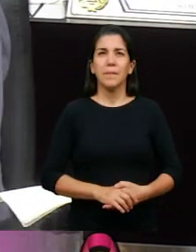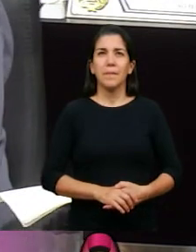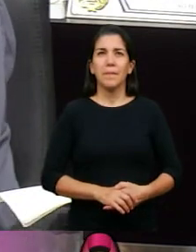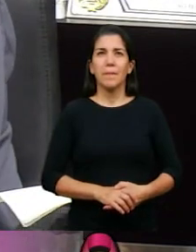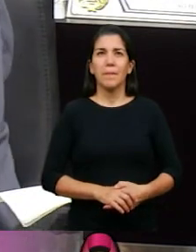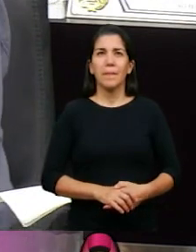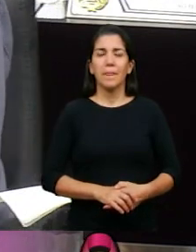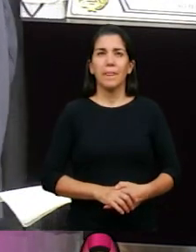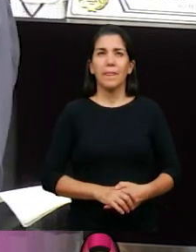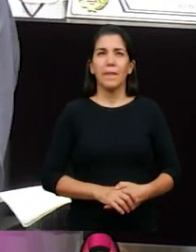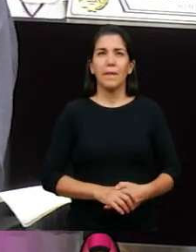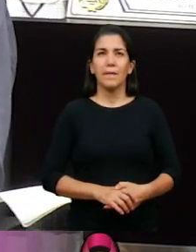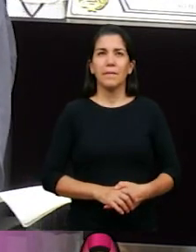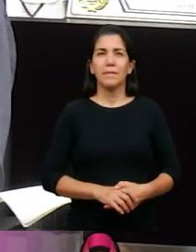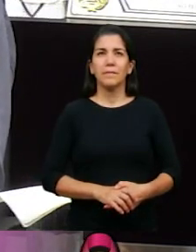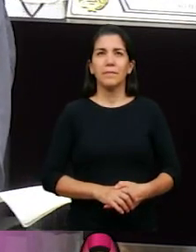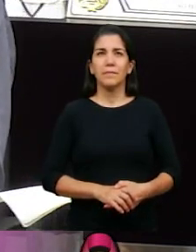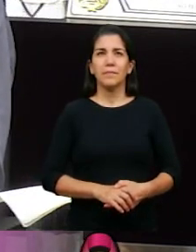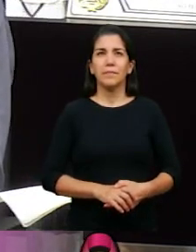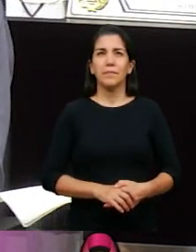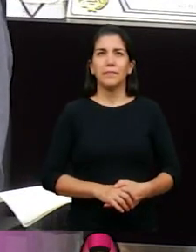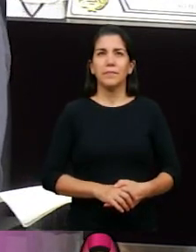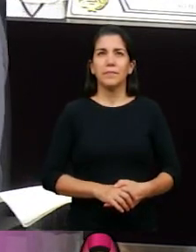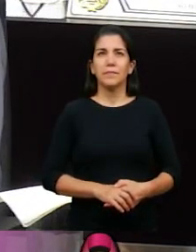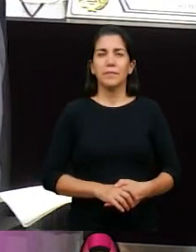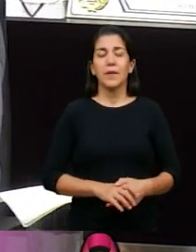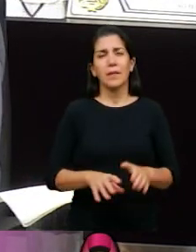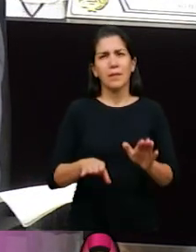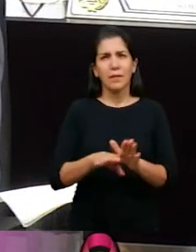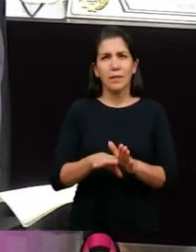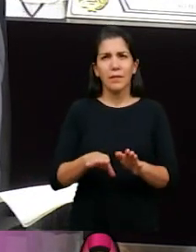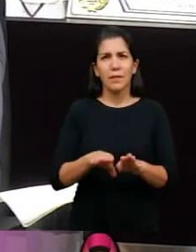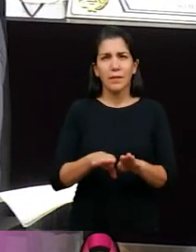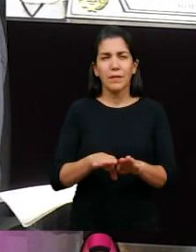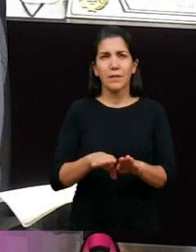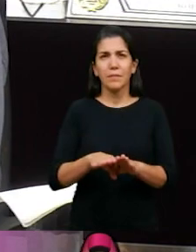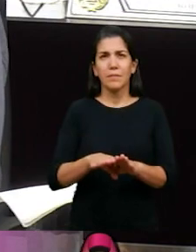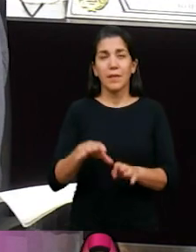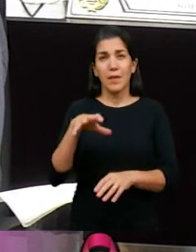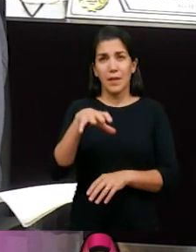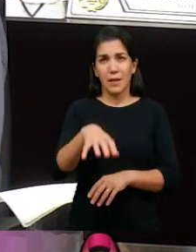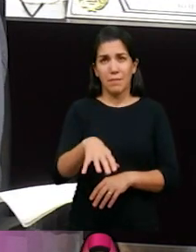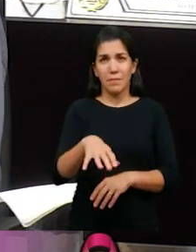Também relacionado à base da Guarda Municipal, que nós colocamos aí,